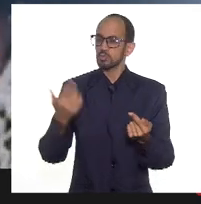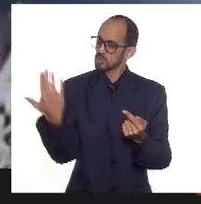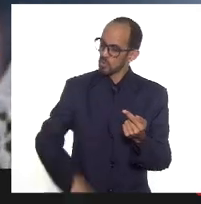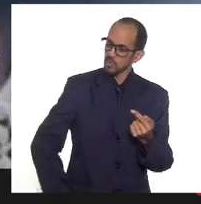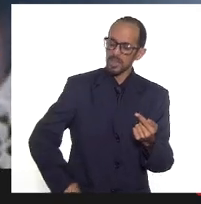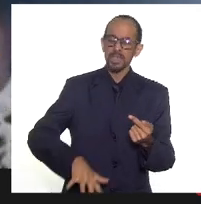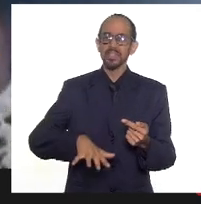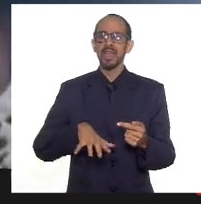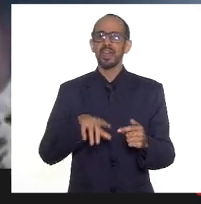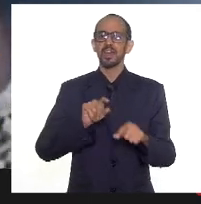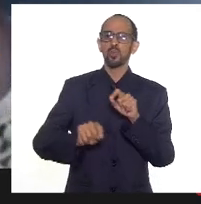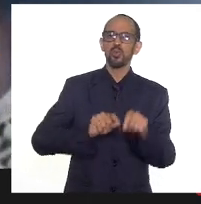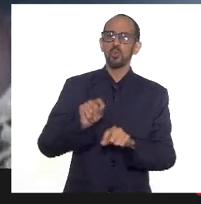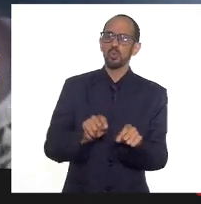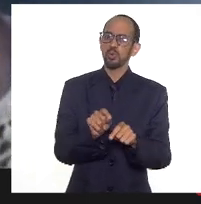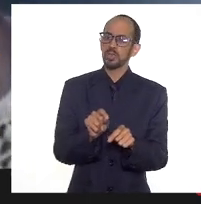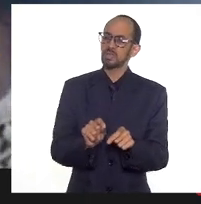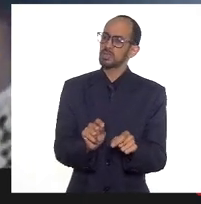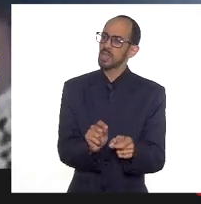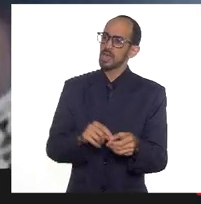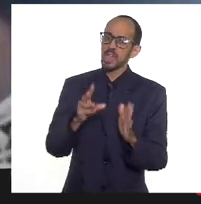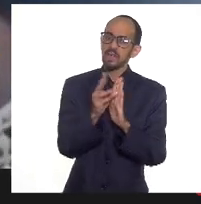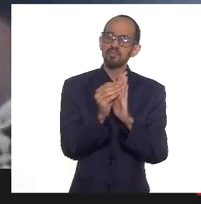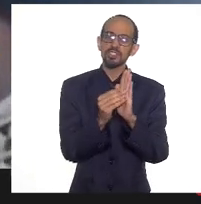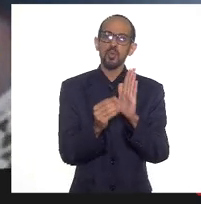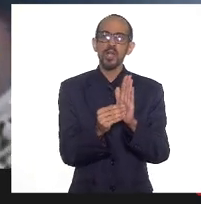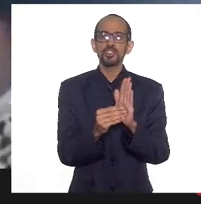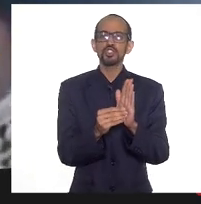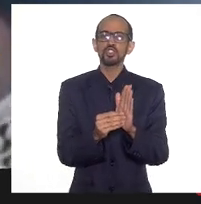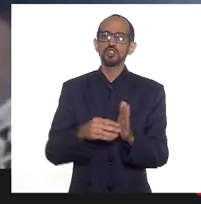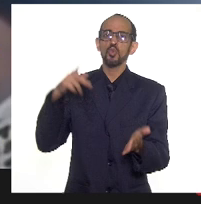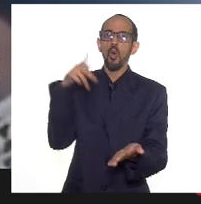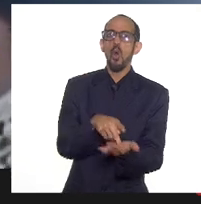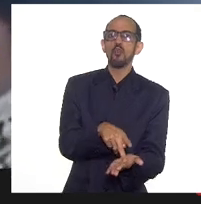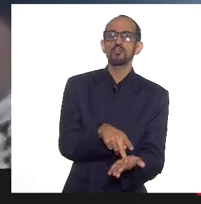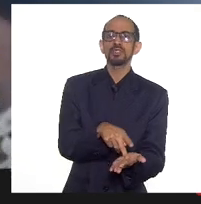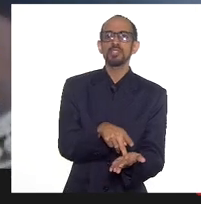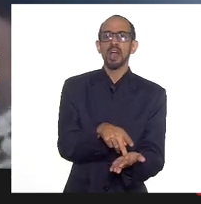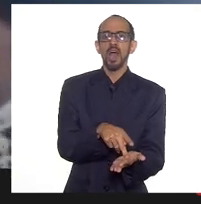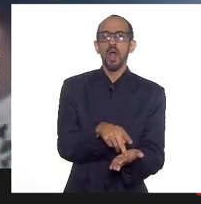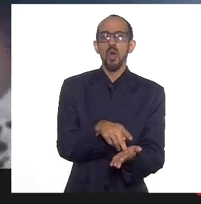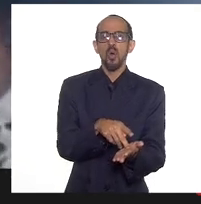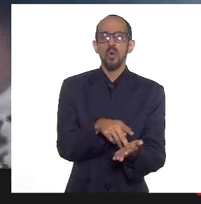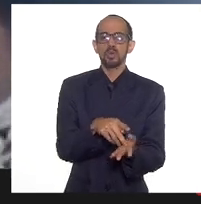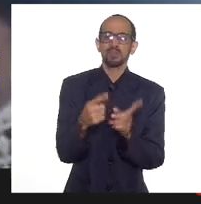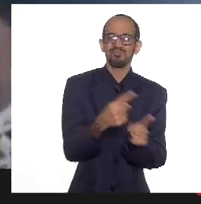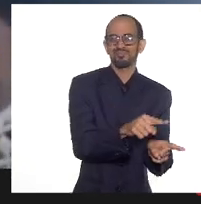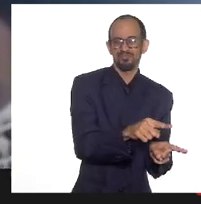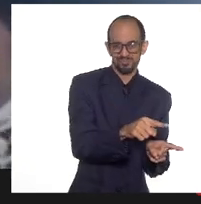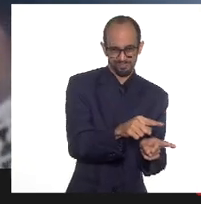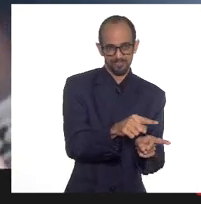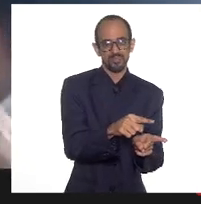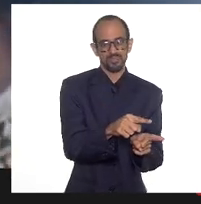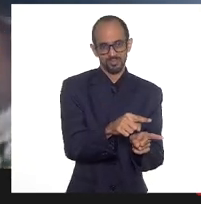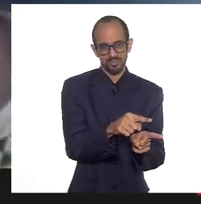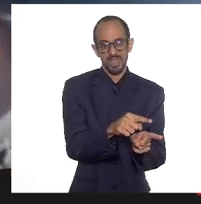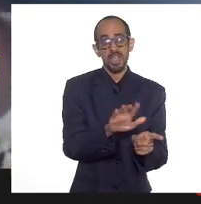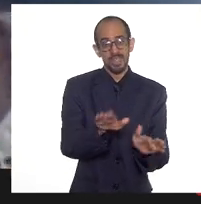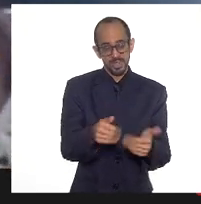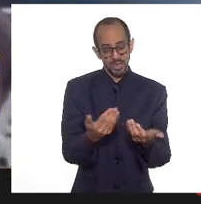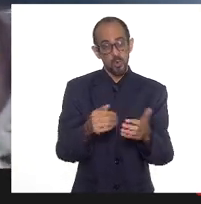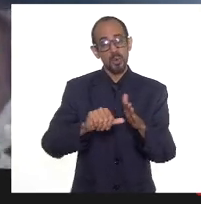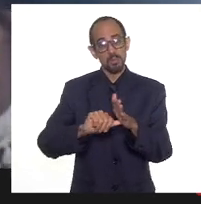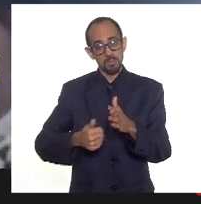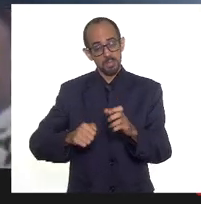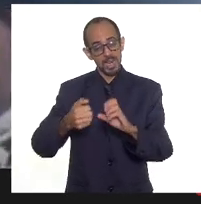registrar oficialmente por temer mesmo os efeitos dessa oficialidade. Então, nesse sentido, eu diria que um primeiro aspecto